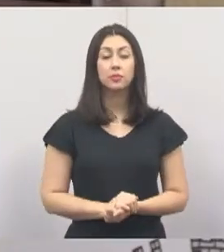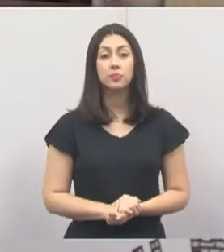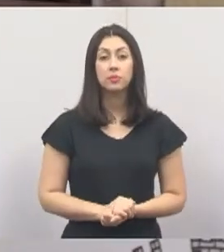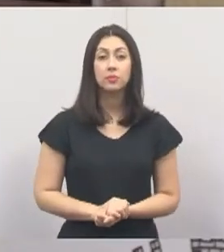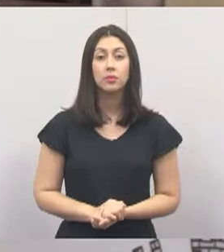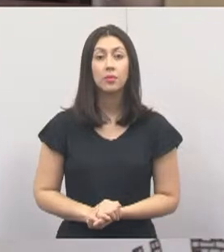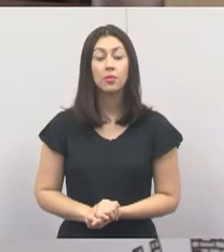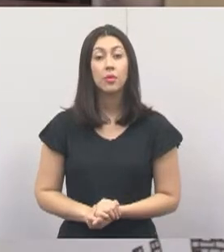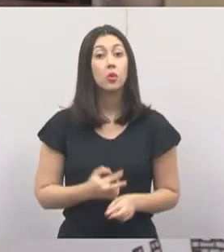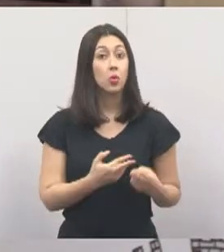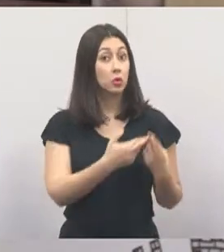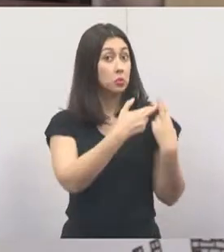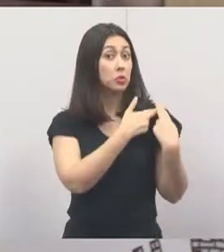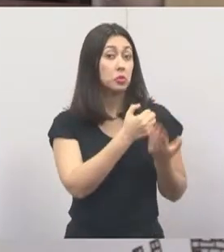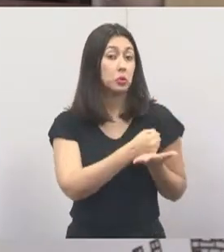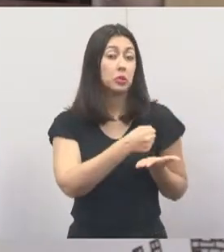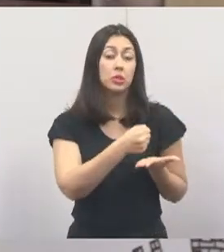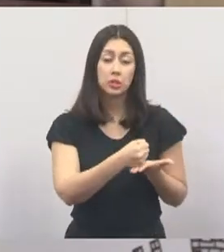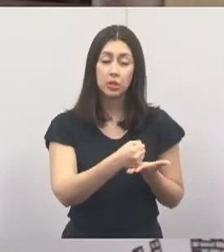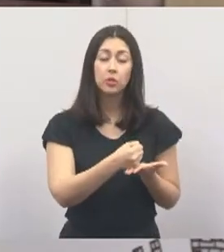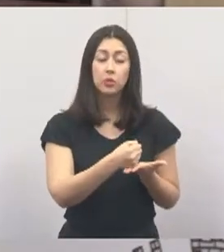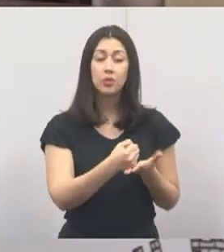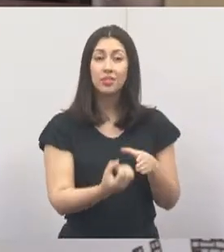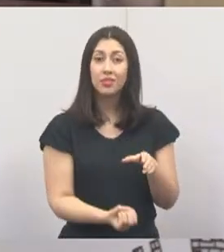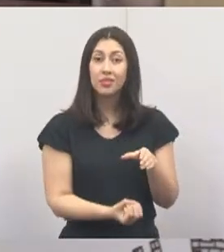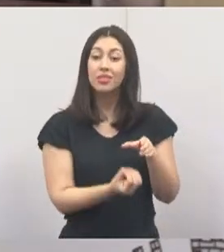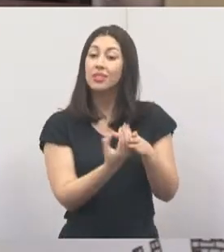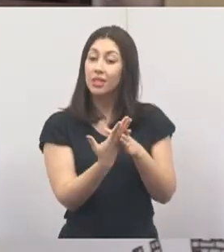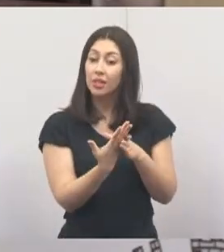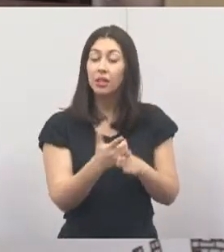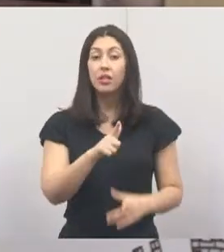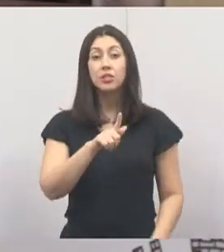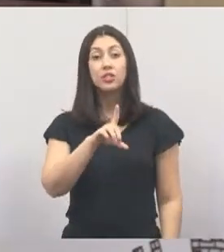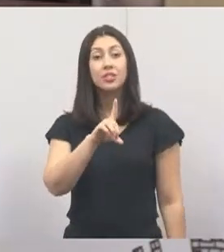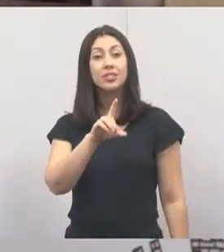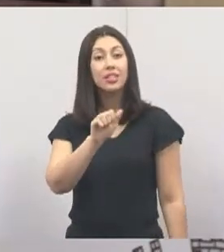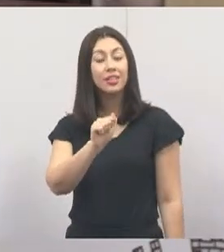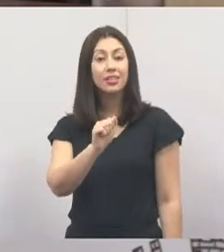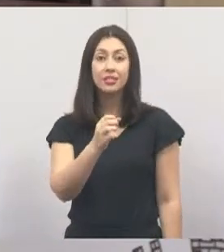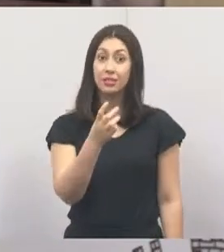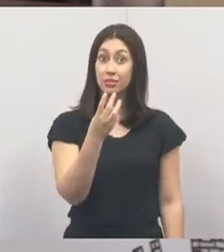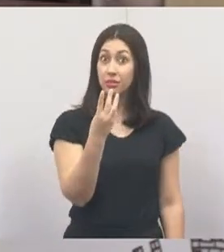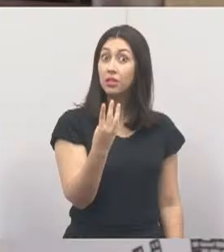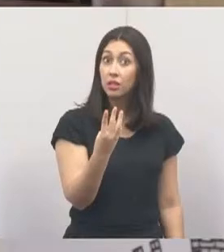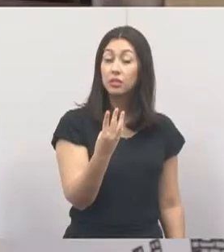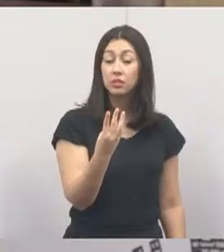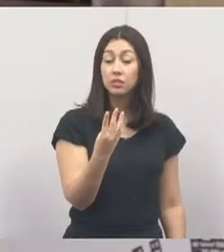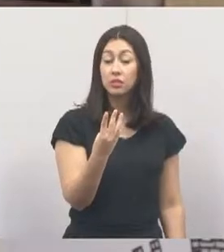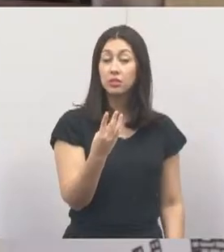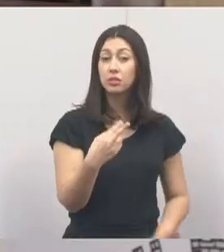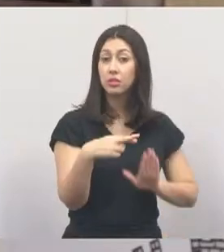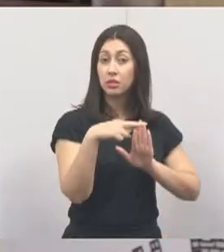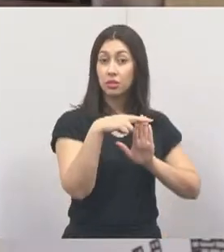de agente de contratação, está sendo criada a GDA 03, cujas